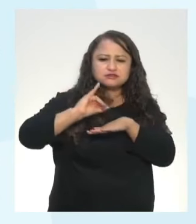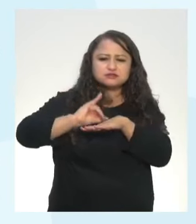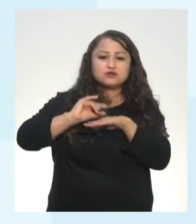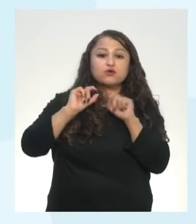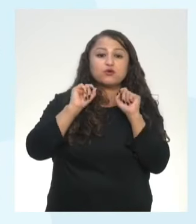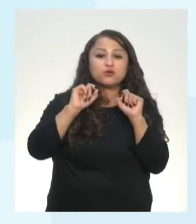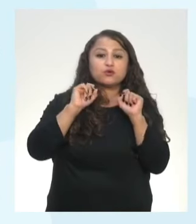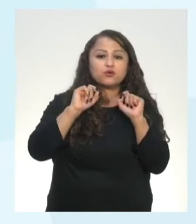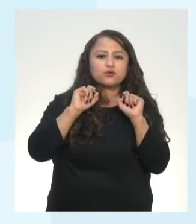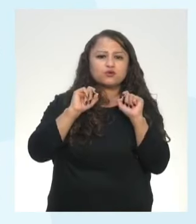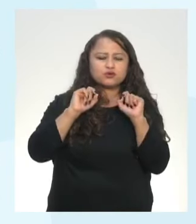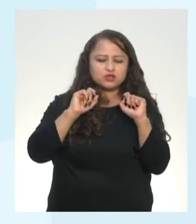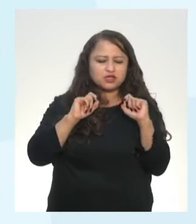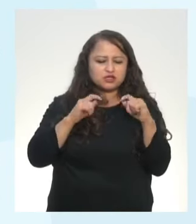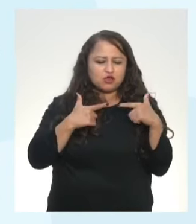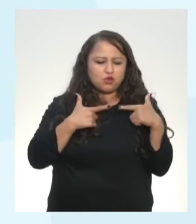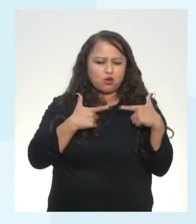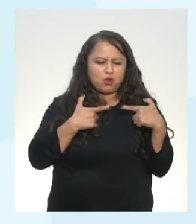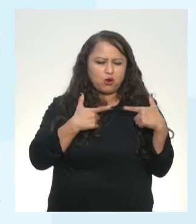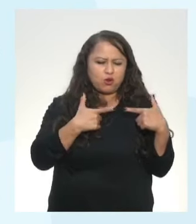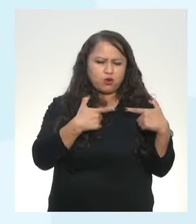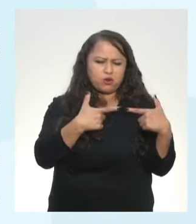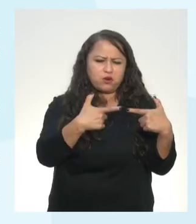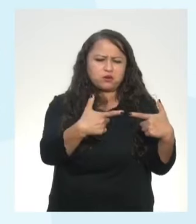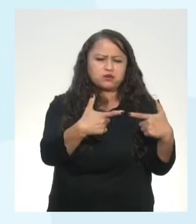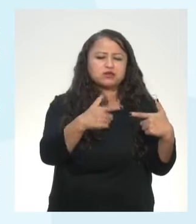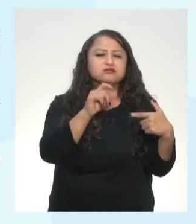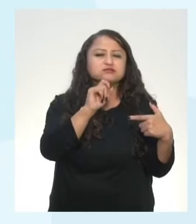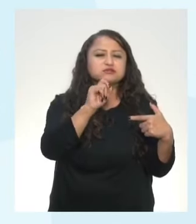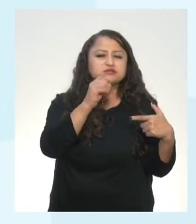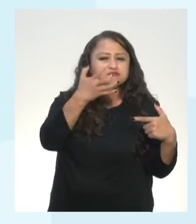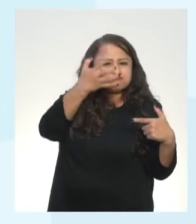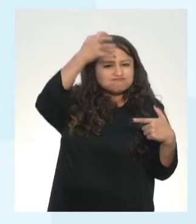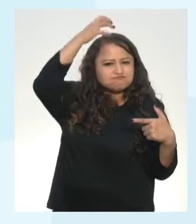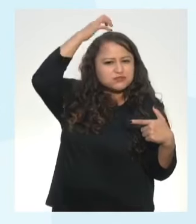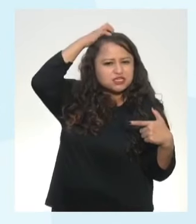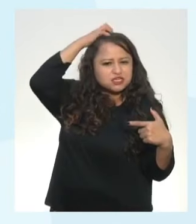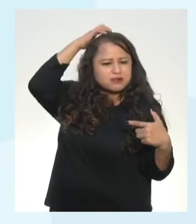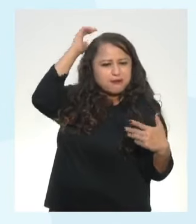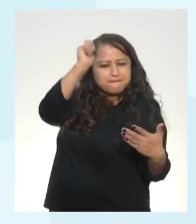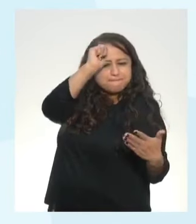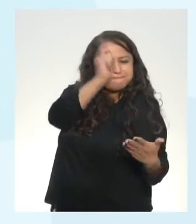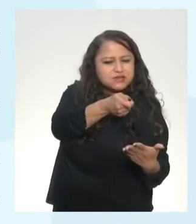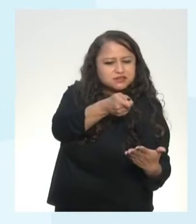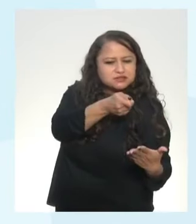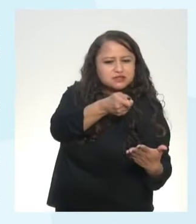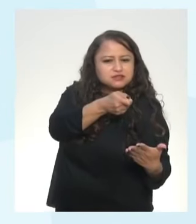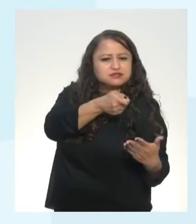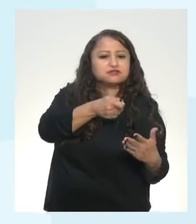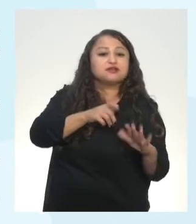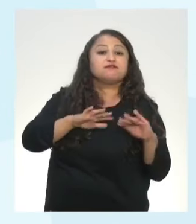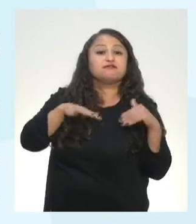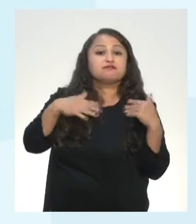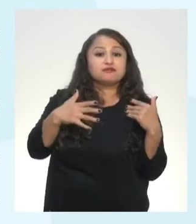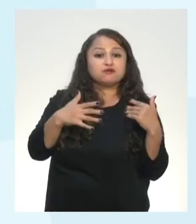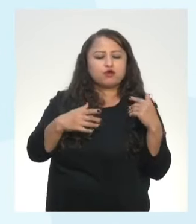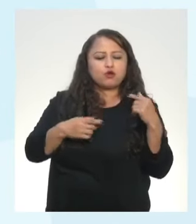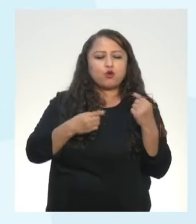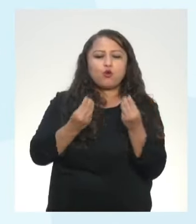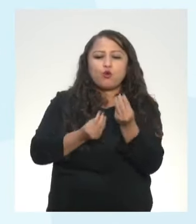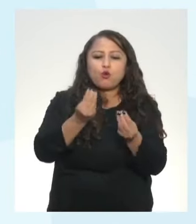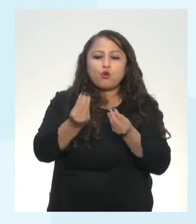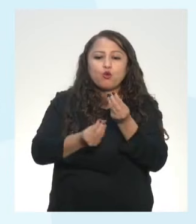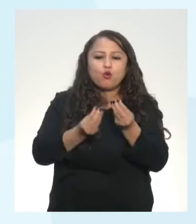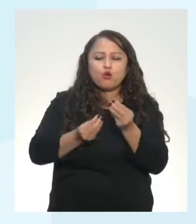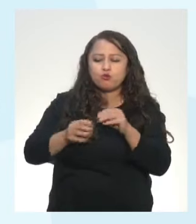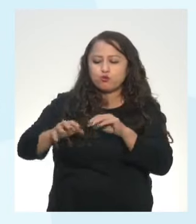exércitos nacionais submetidos ao poder desse rei. Então, aquela dinâmica do comando de tropas